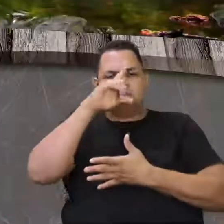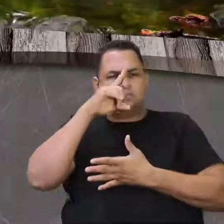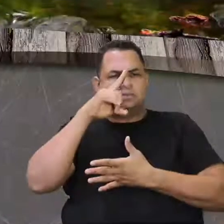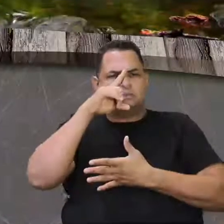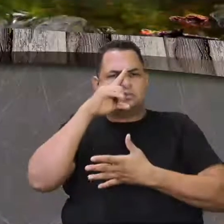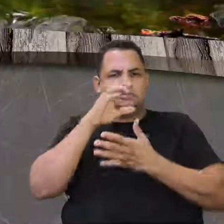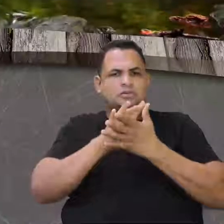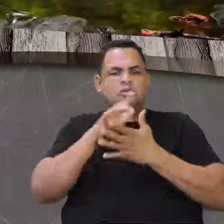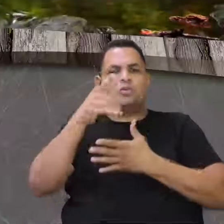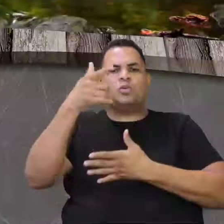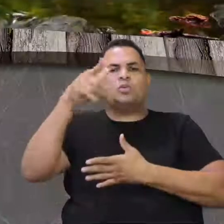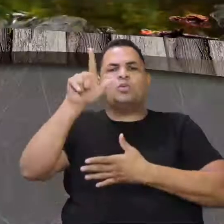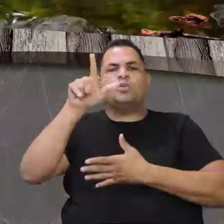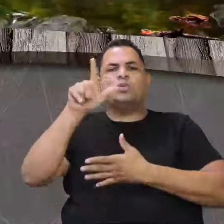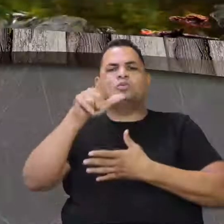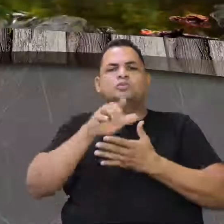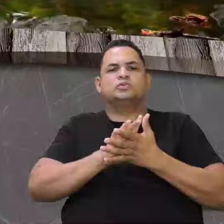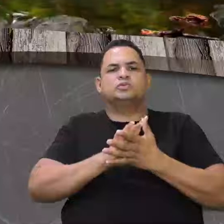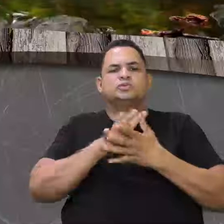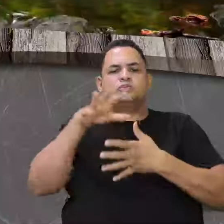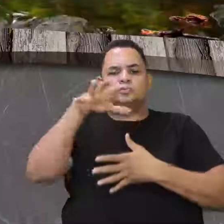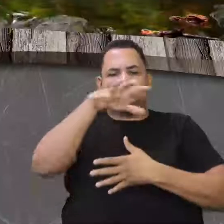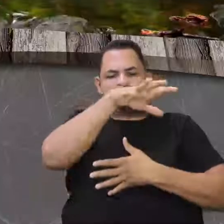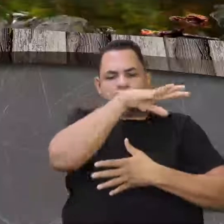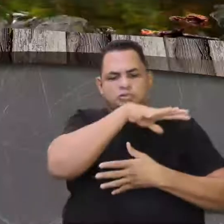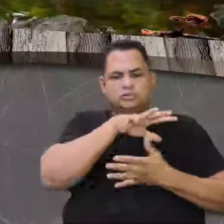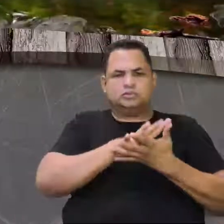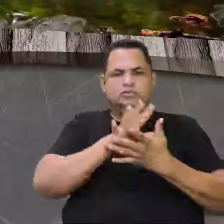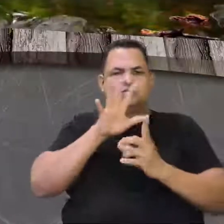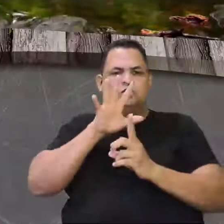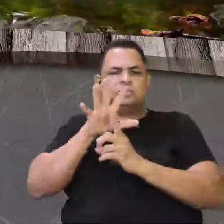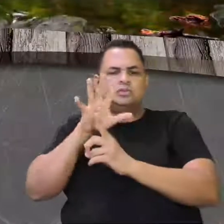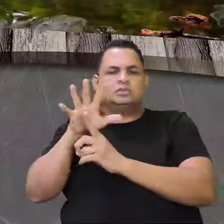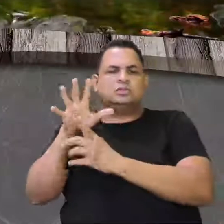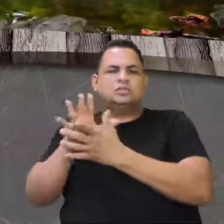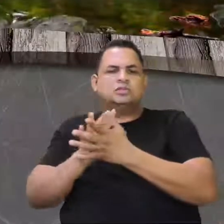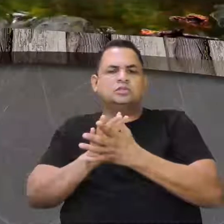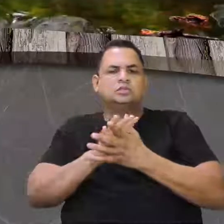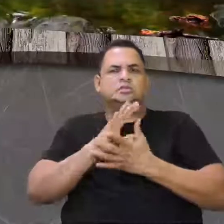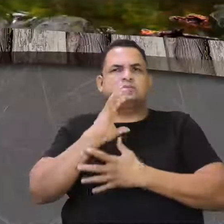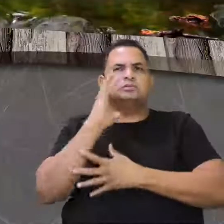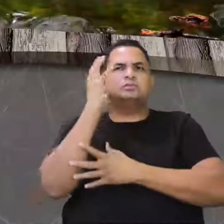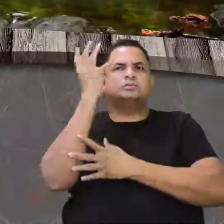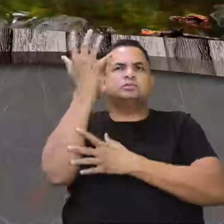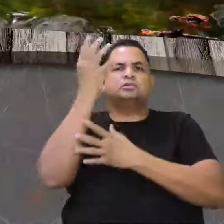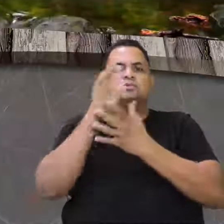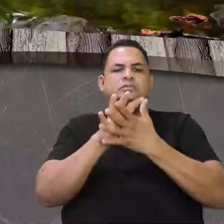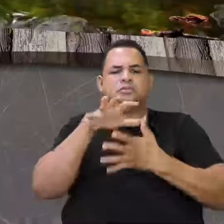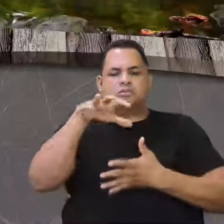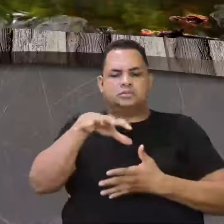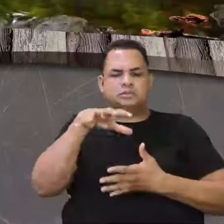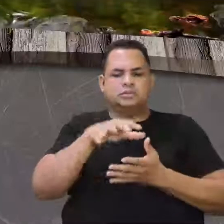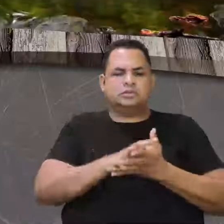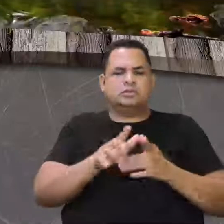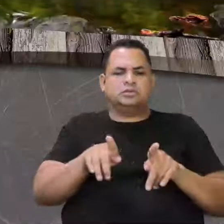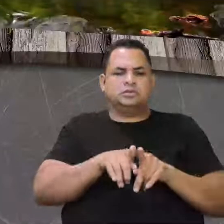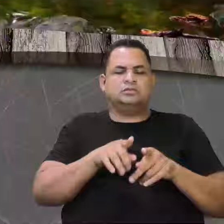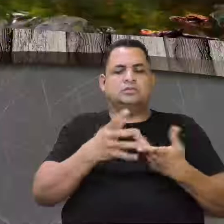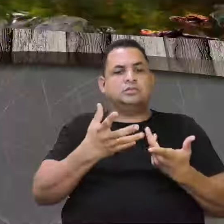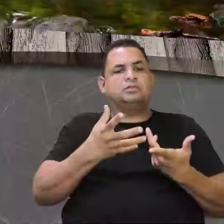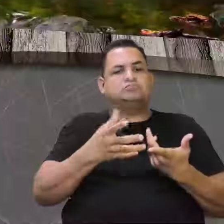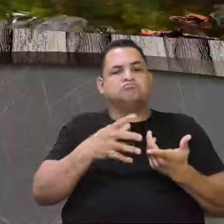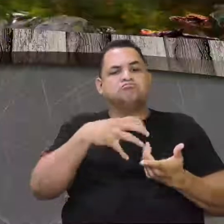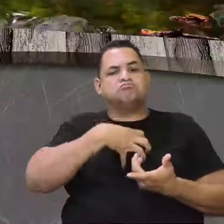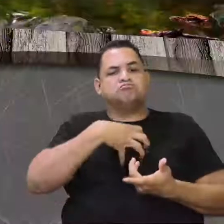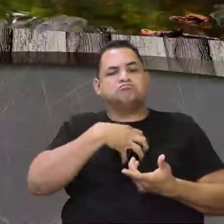tá? Para outros lugares. As interferências climáticas de um local também são sentidas em